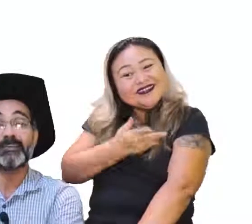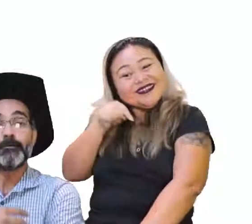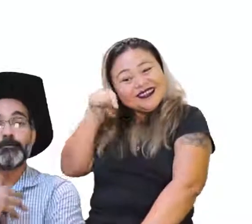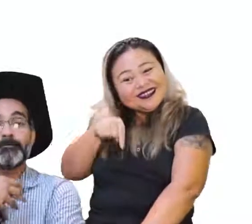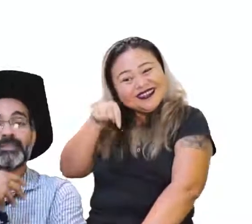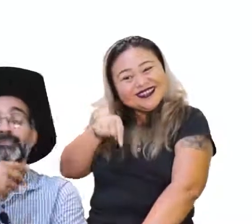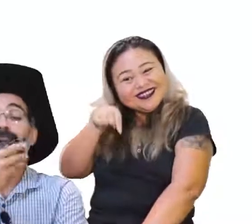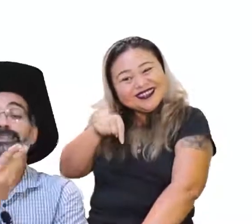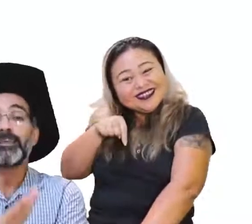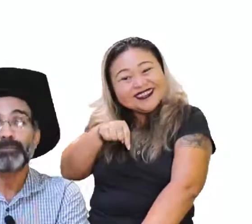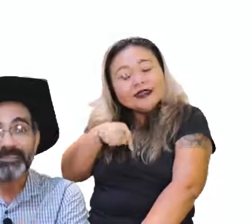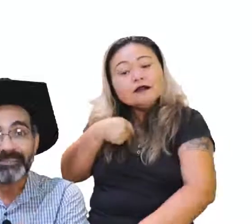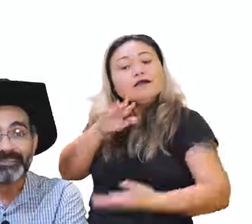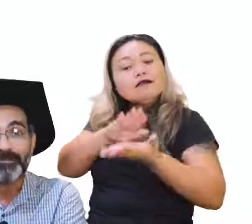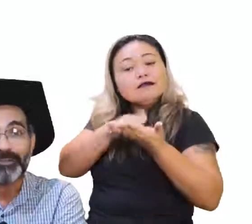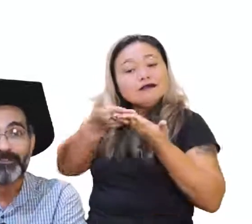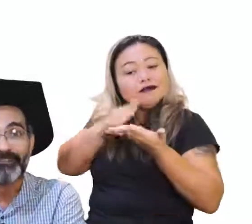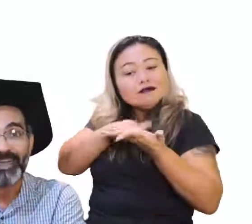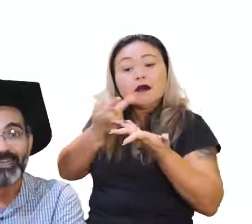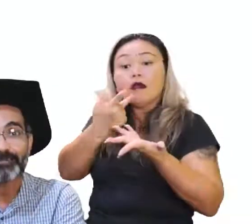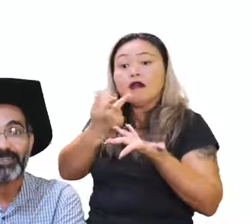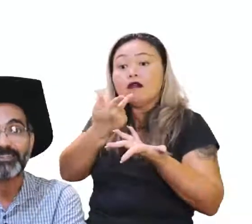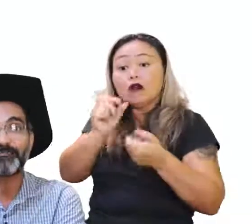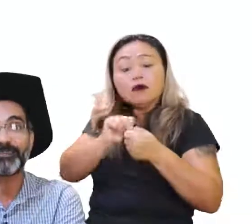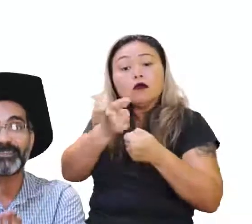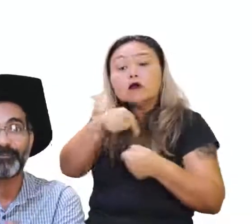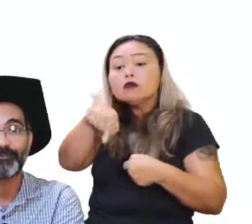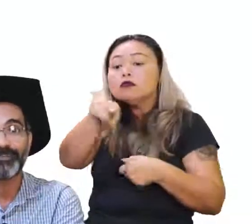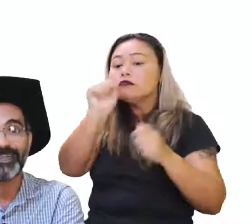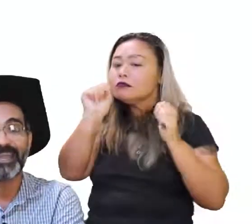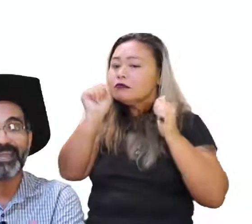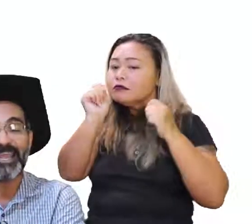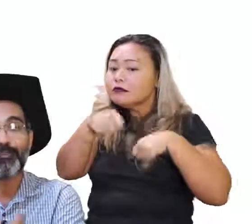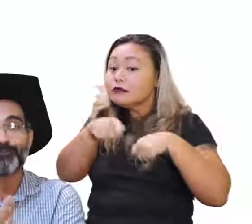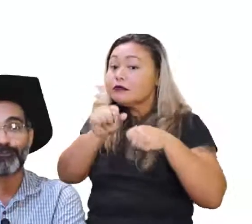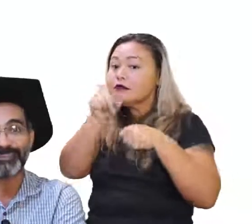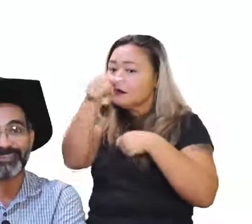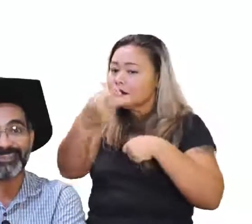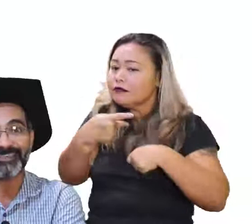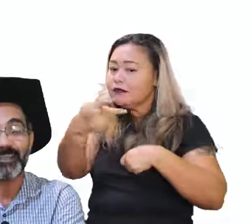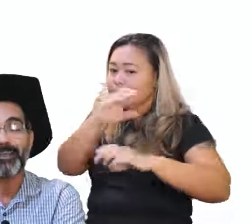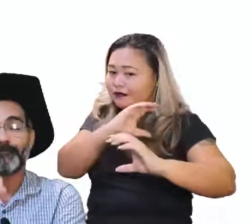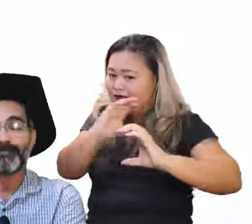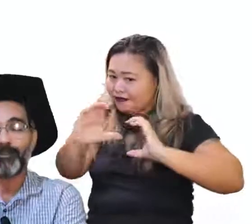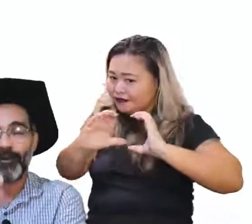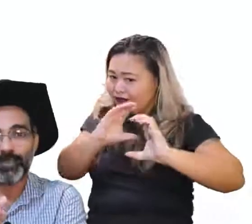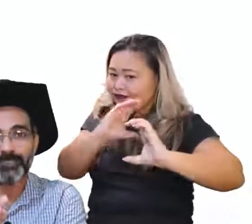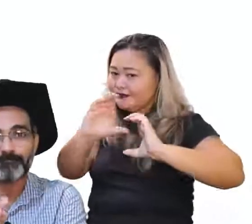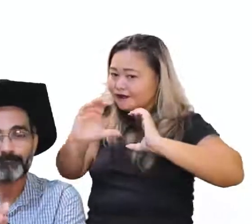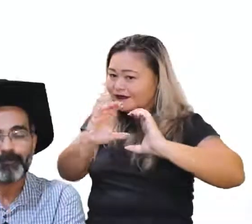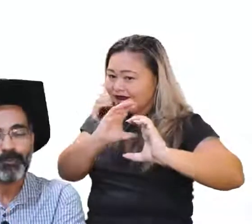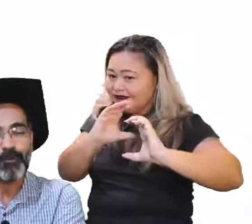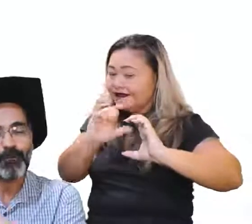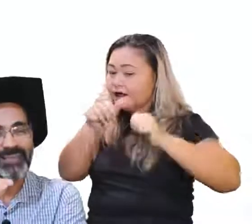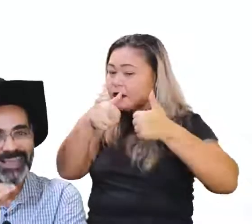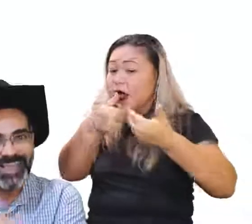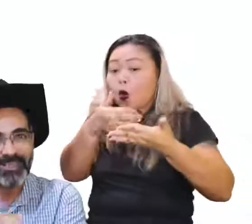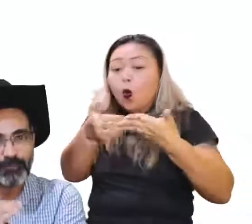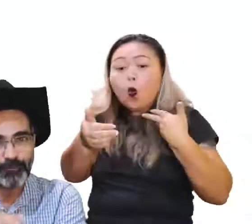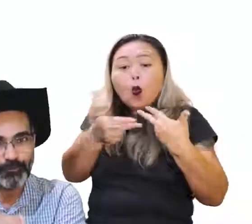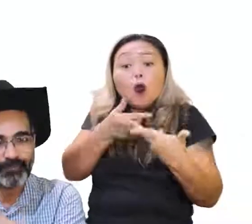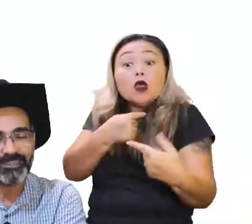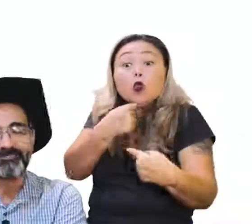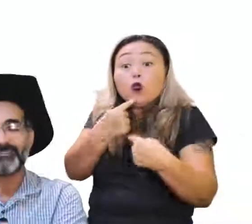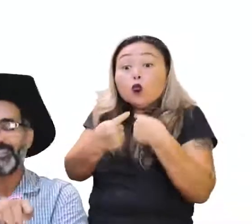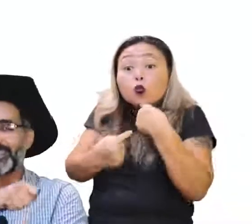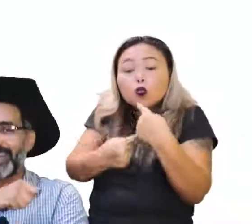está aqui interpretando a minha fala para que a gente possa comunicar eu, você. Olha,